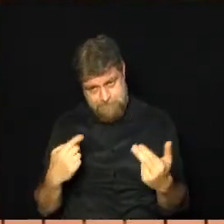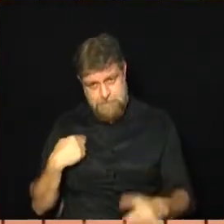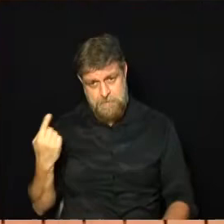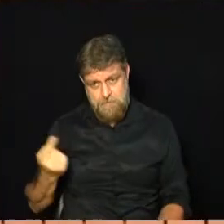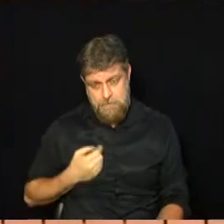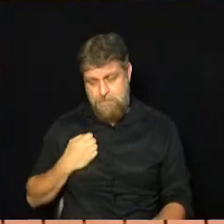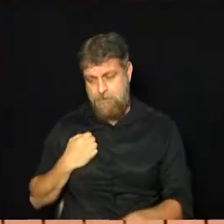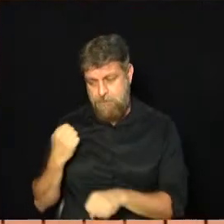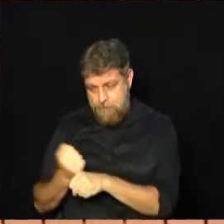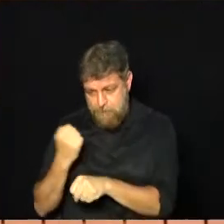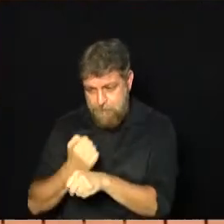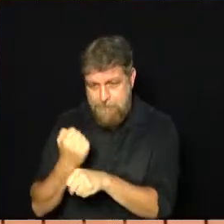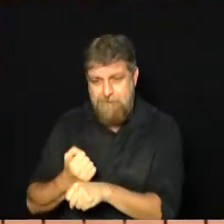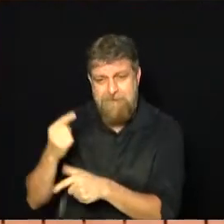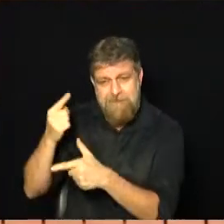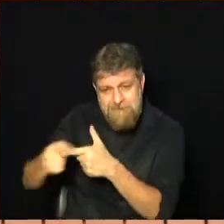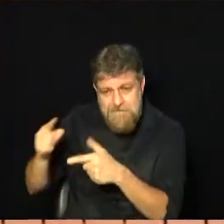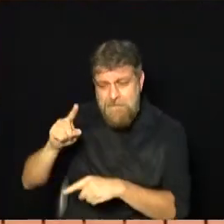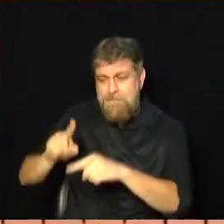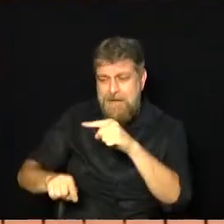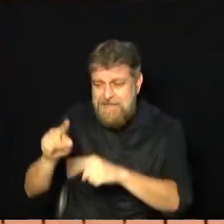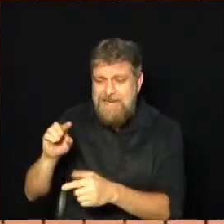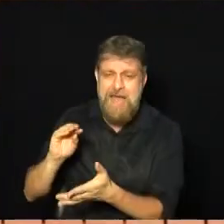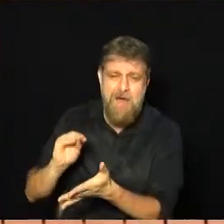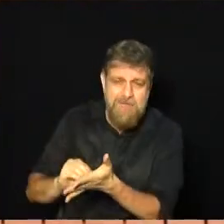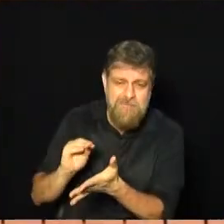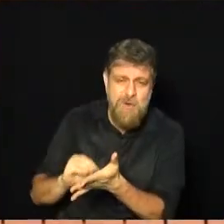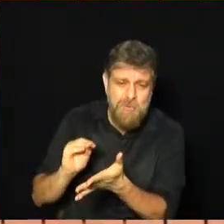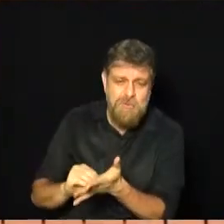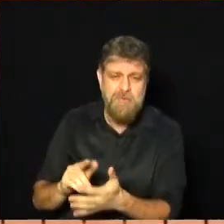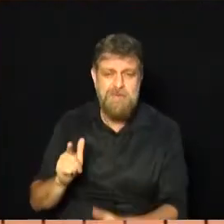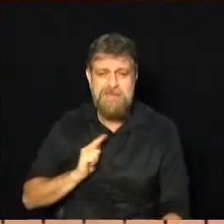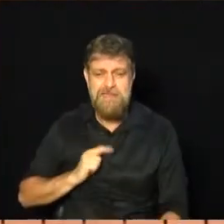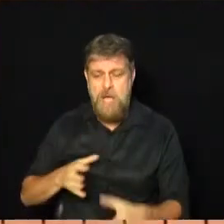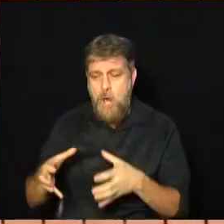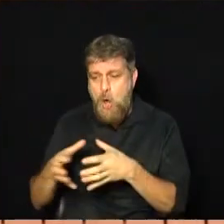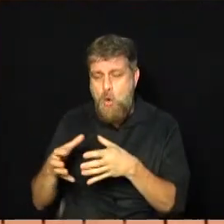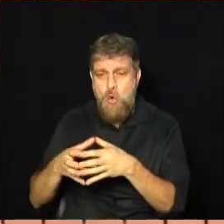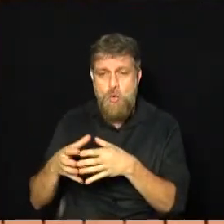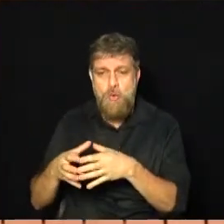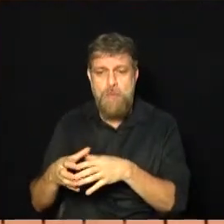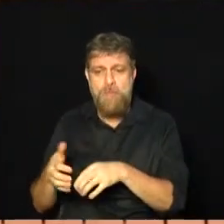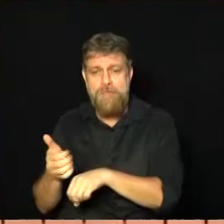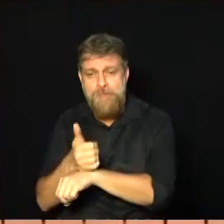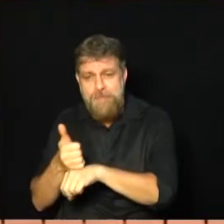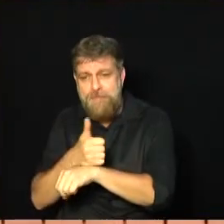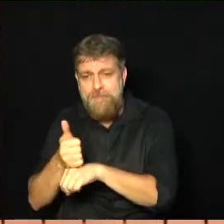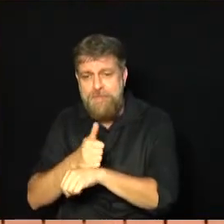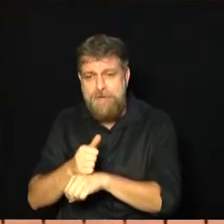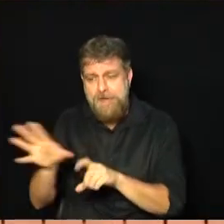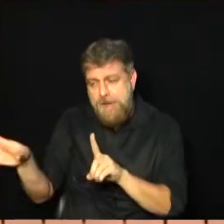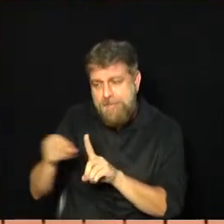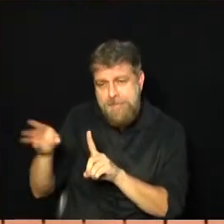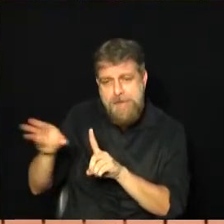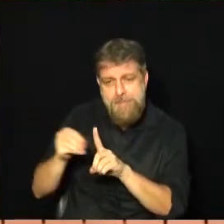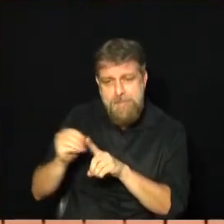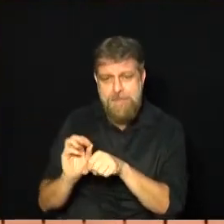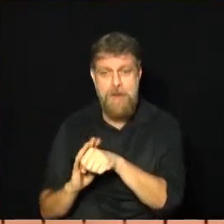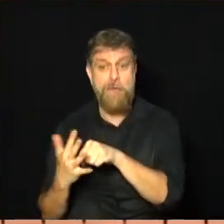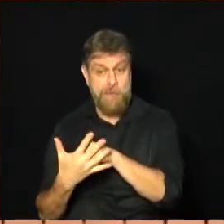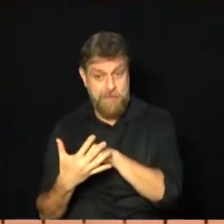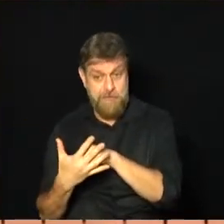teve vários problemas de fornecimento de materiais, de equipes que foram contaminadas, tiveram que ser afastadas e tudo mais, e isso